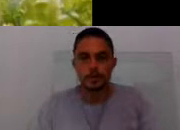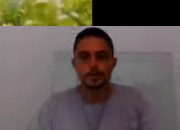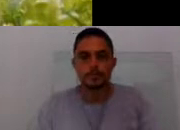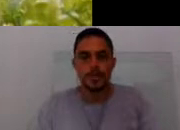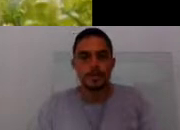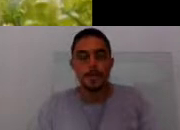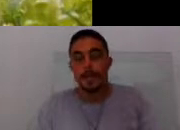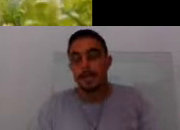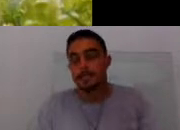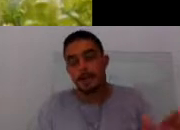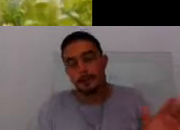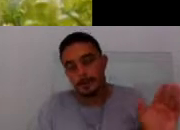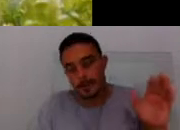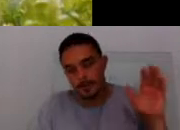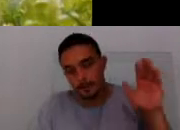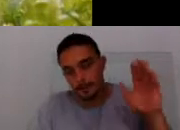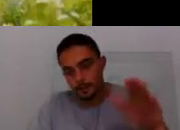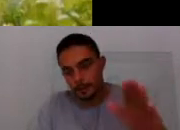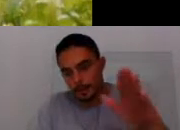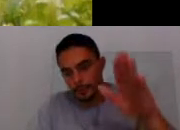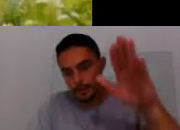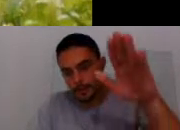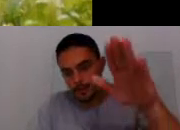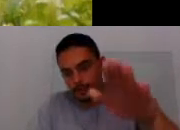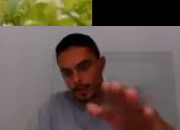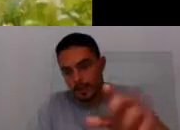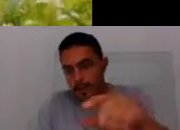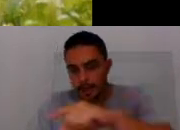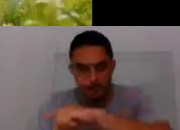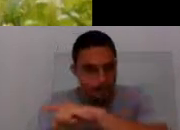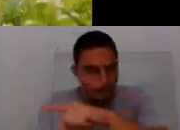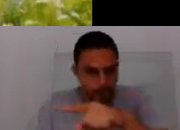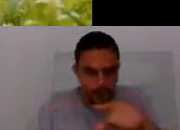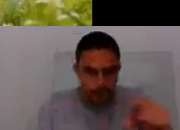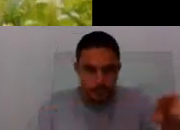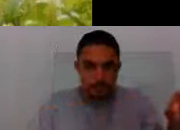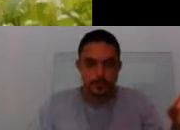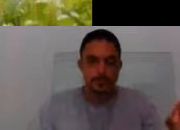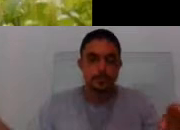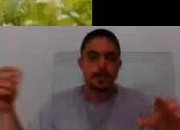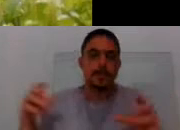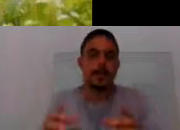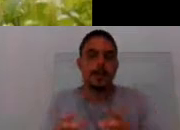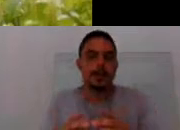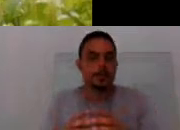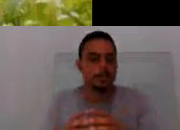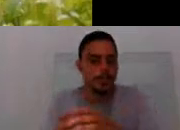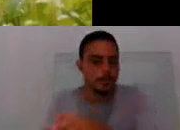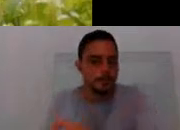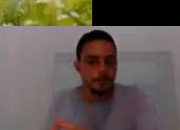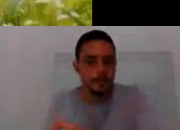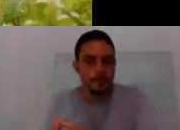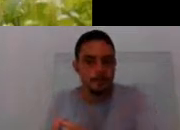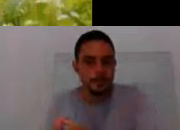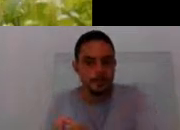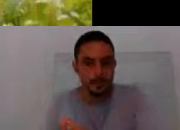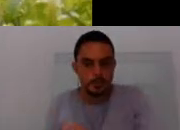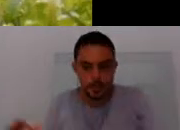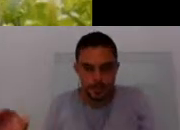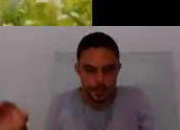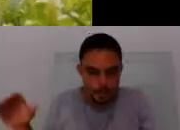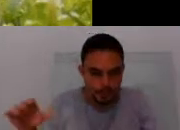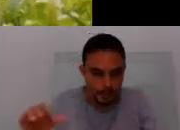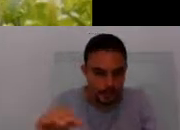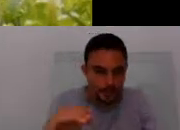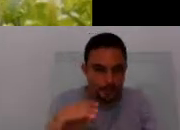parte estrutural e tudo mais, e essa água vai pela superfície. Tá? Ela vai embora pela superfície, e a gente chama isso de escoamento